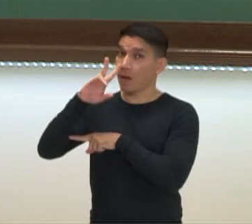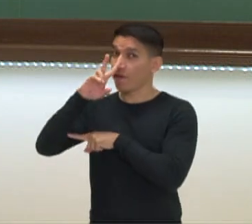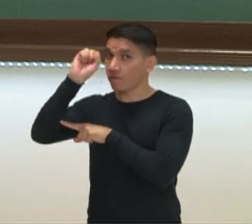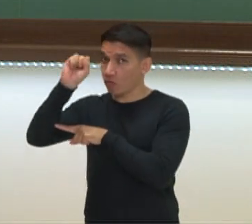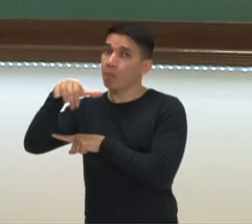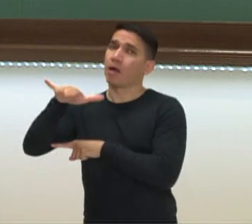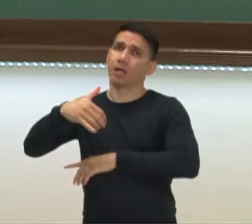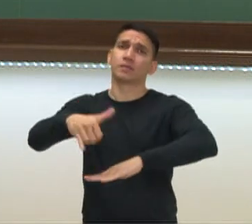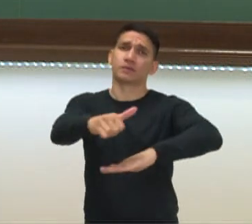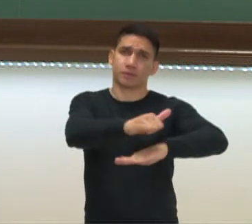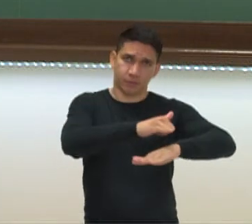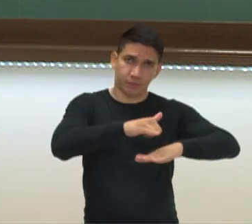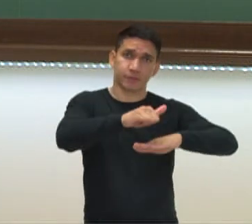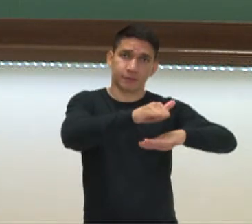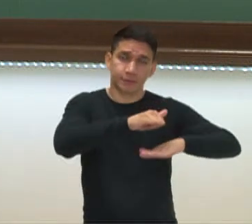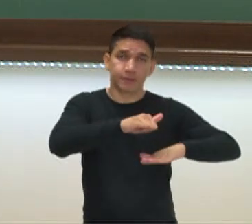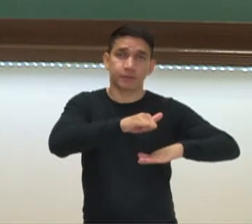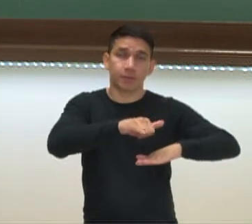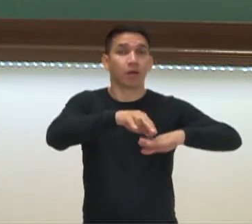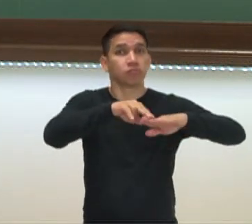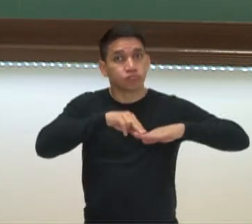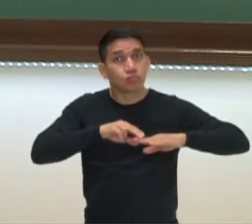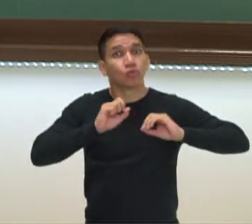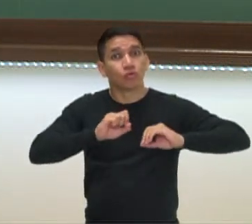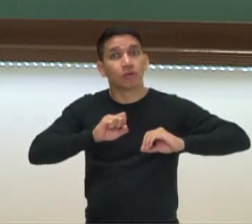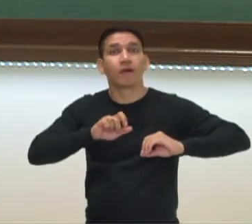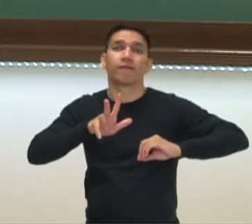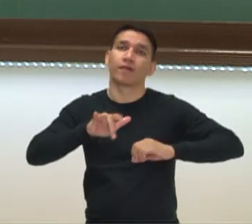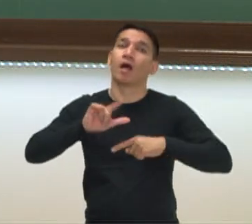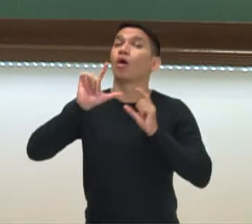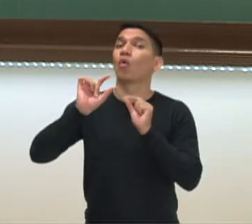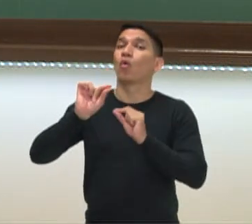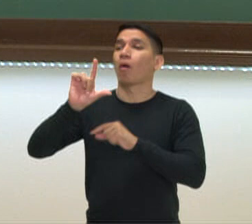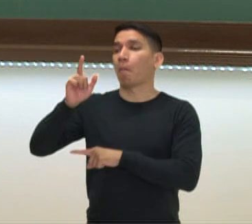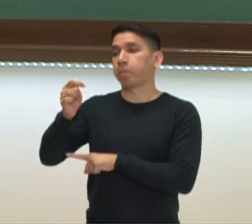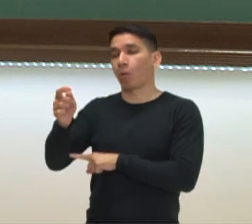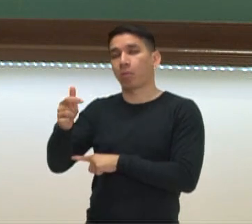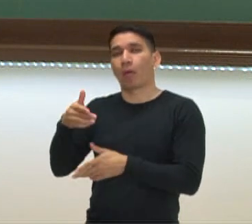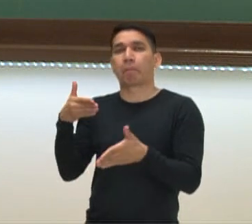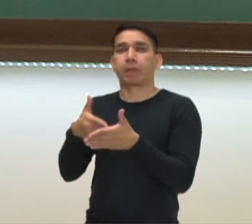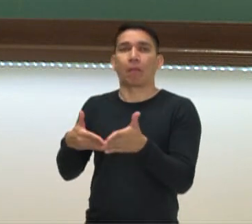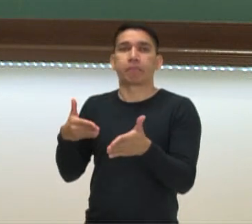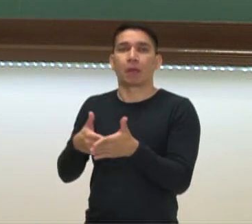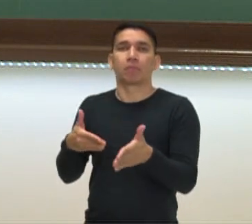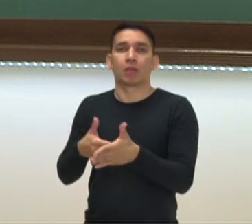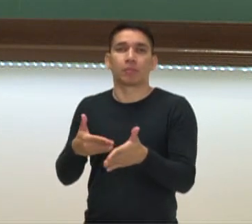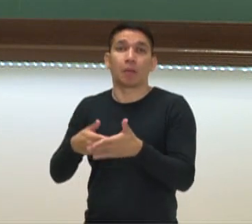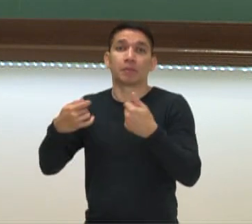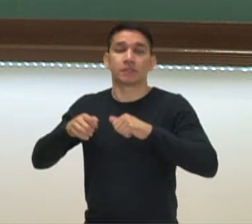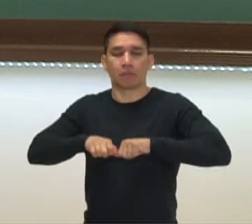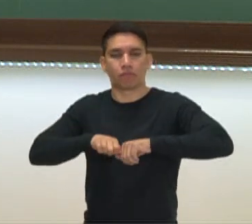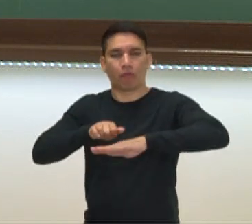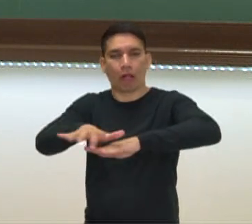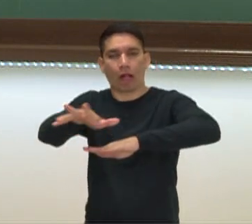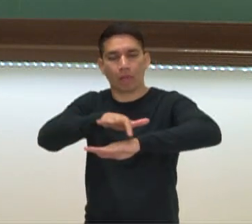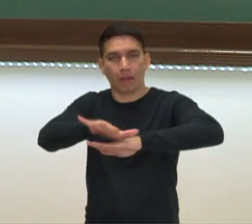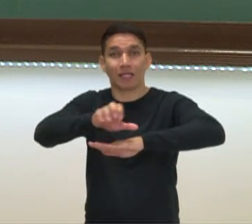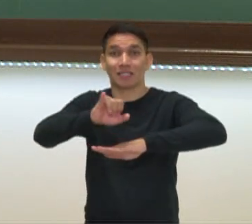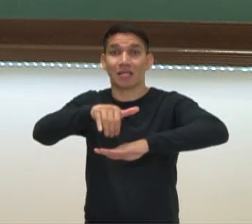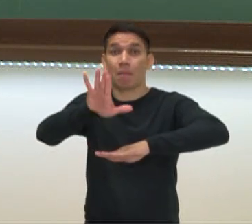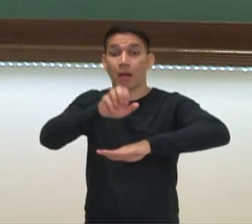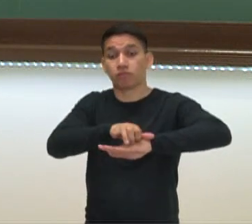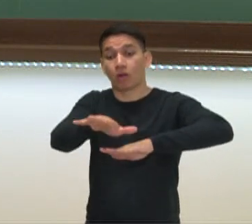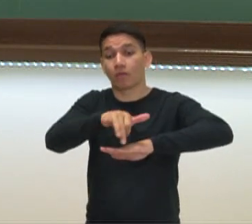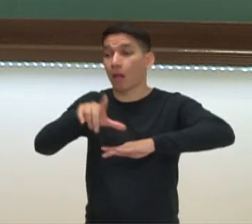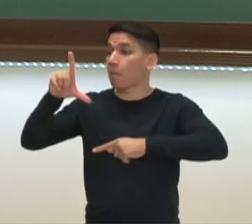corrente elétrica, tá? E maior corrente elétrica, baixa resistência elétrica. Tem que ser bastante condutor. Quanto mais condutor,